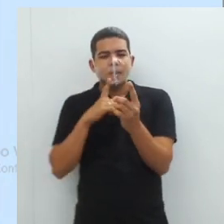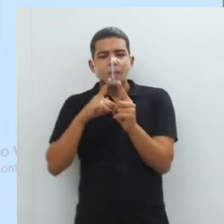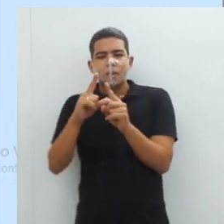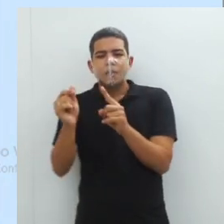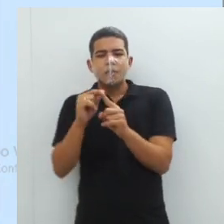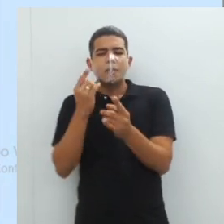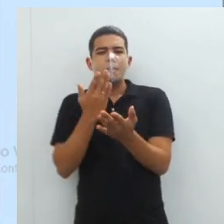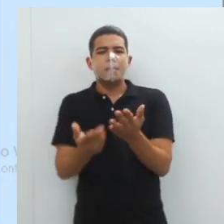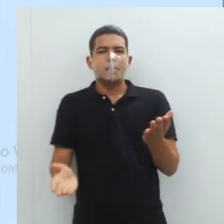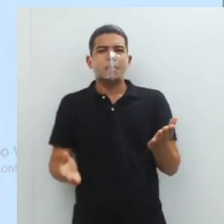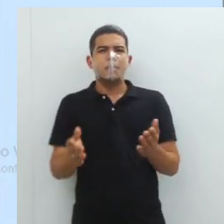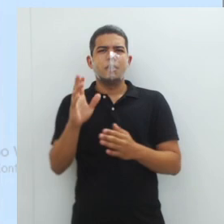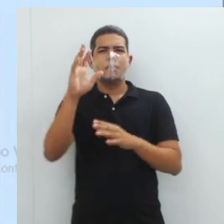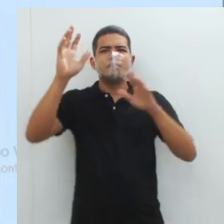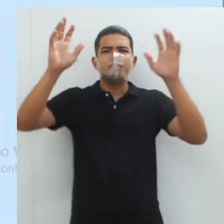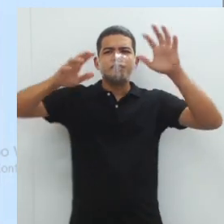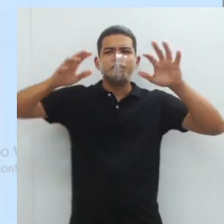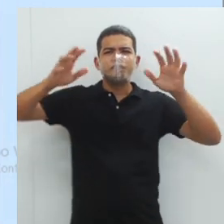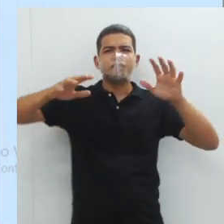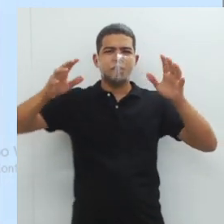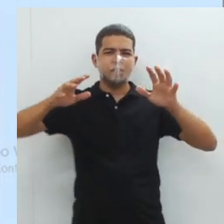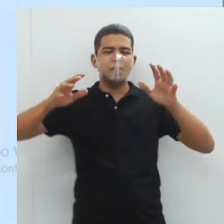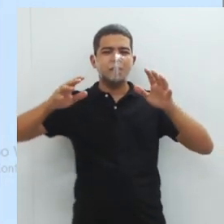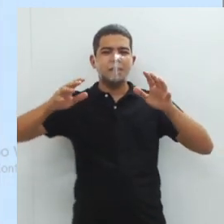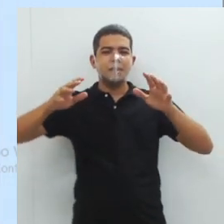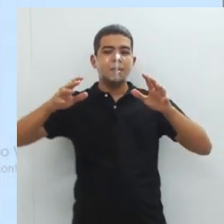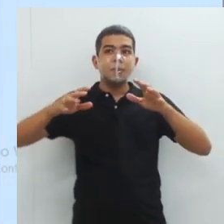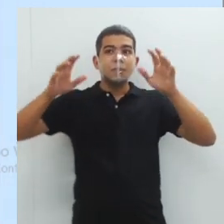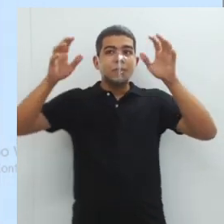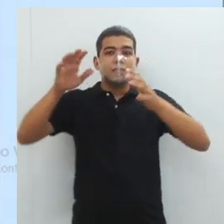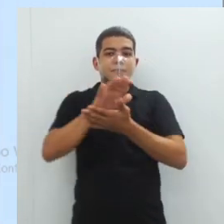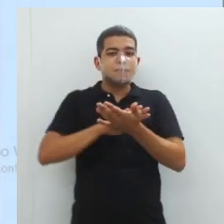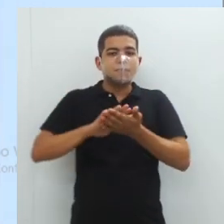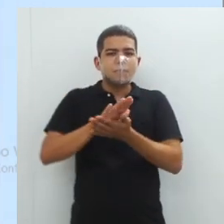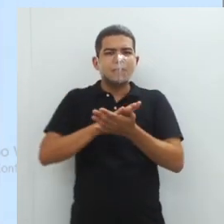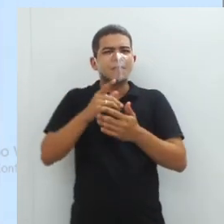processo que elas estão sem folha, fica aquele aspecto esbranquiçado, acinzentado.